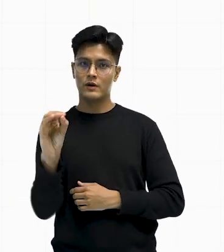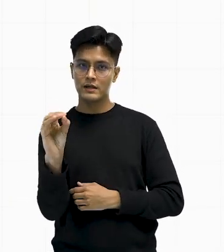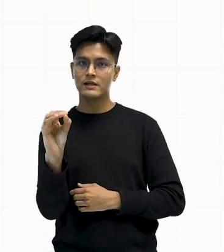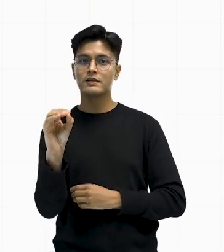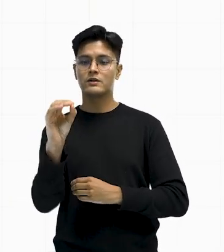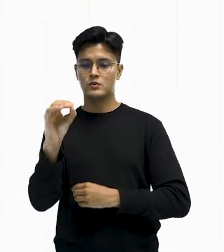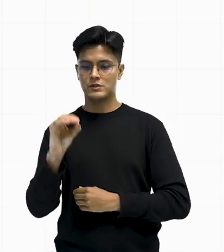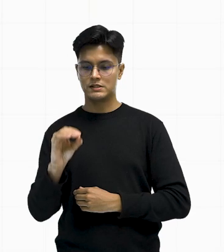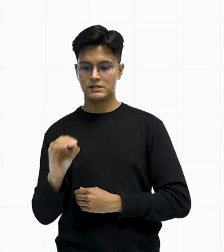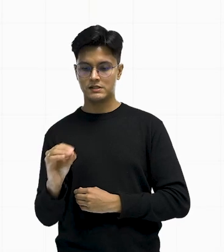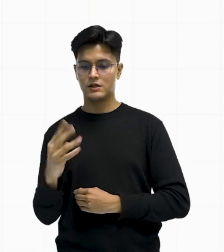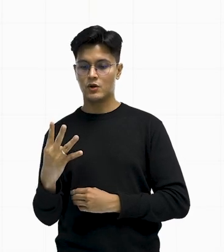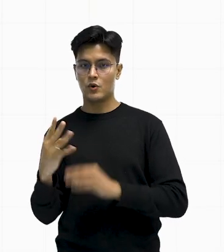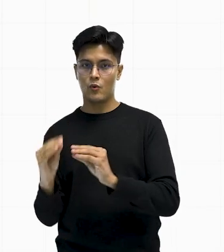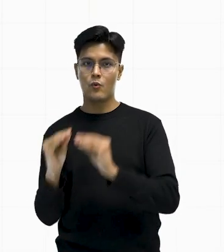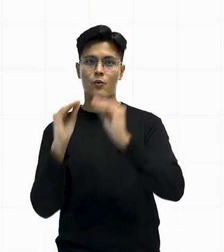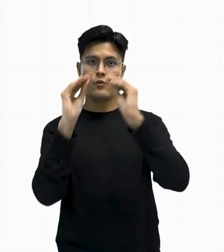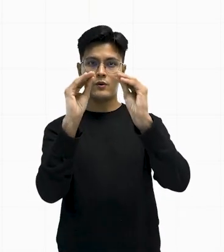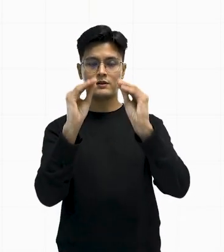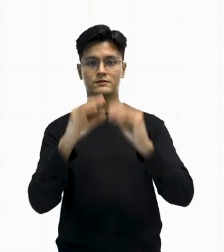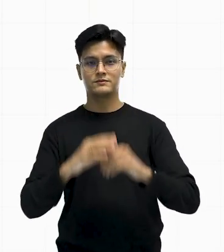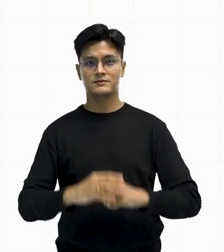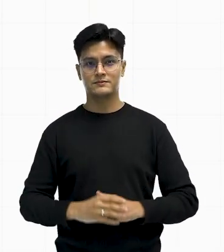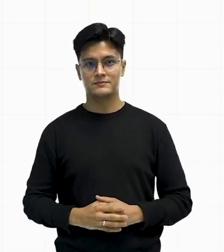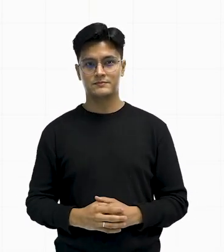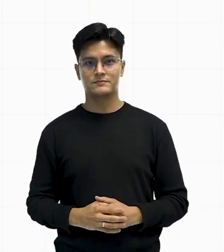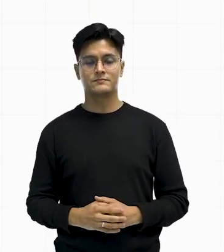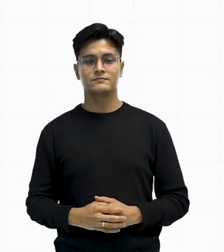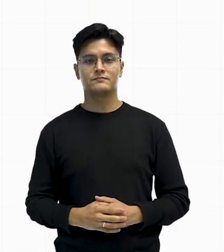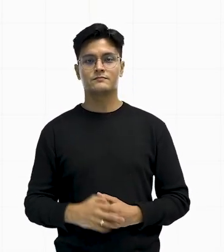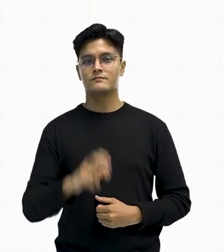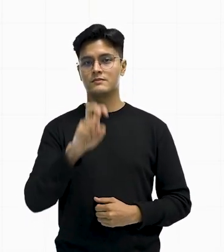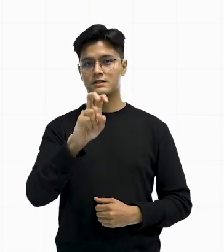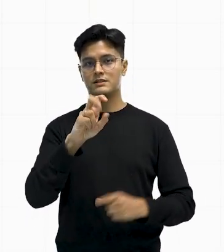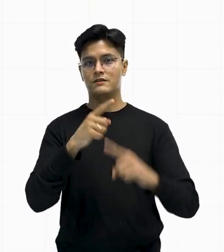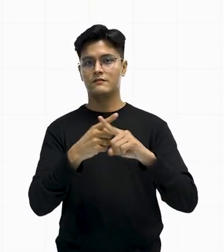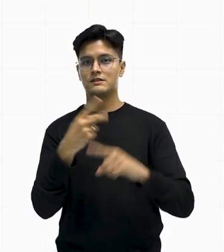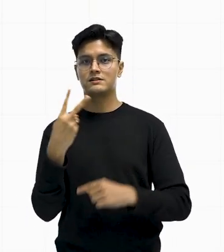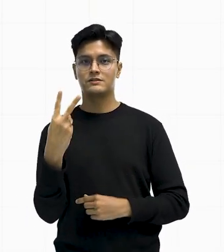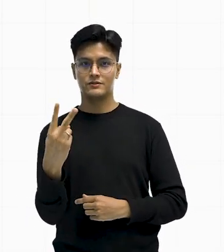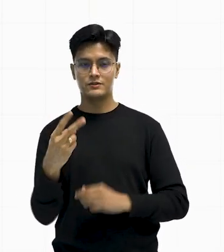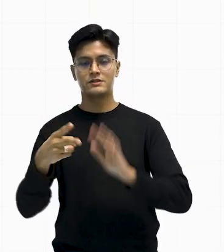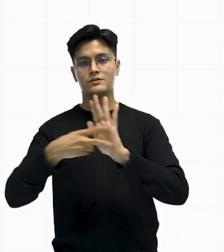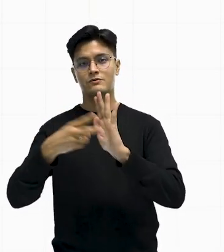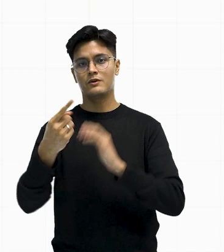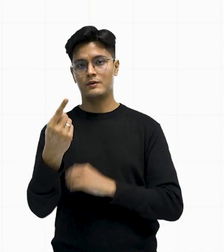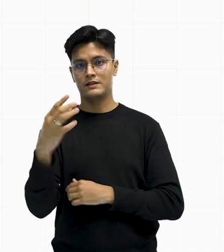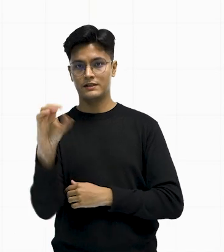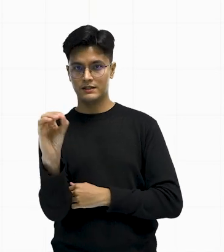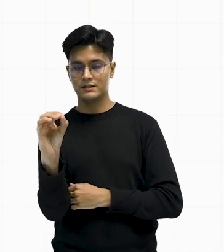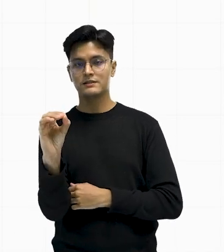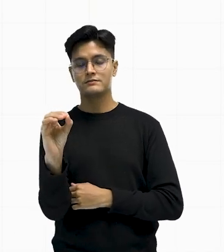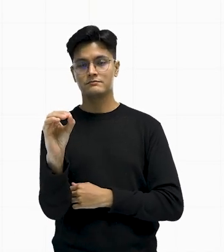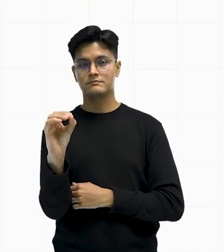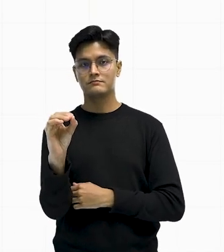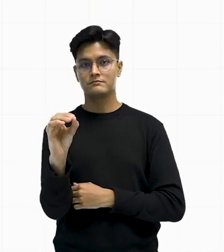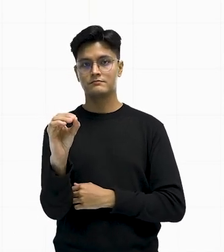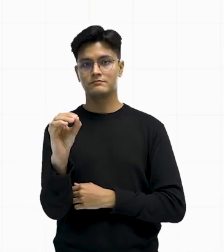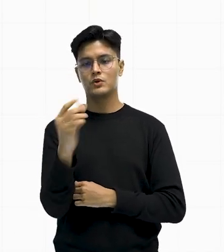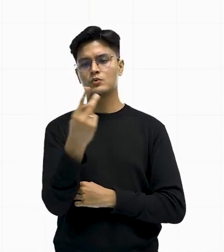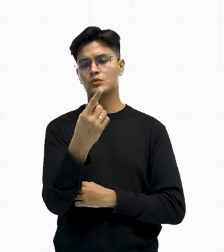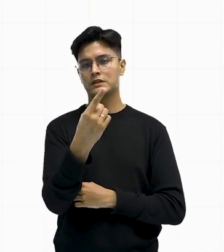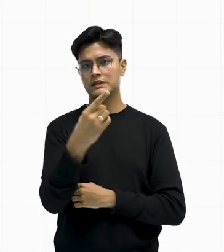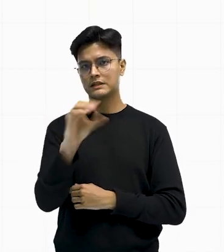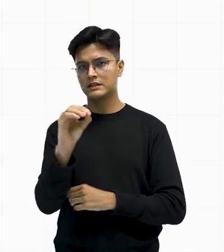o 0, sobe o 4 aqui em cima. 5 vezes 2 é 10. 10 com 4 lá de